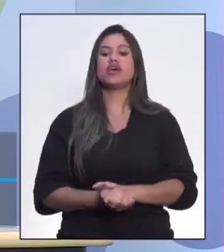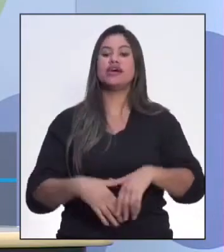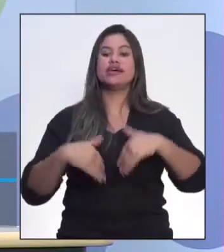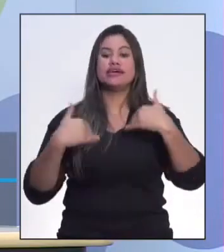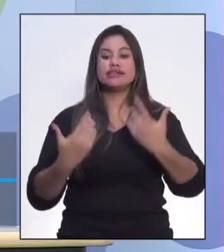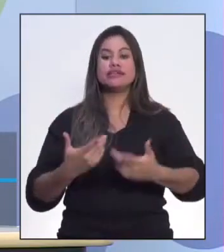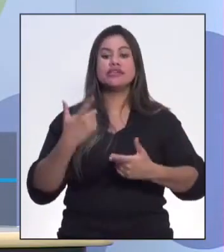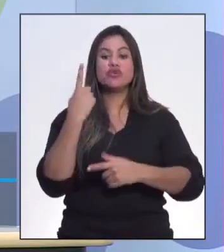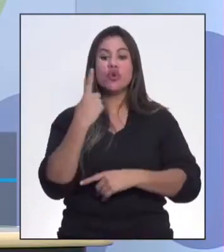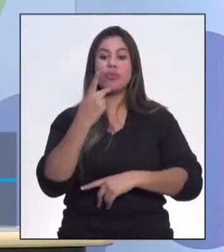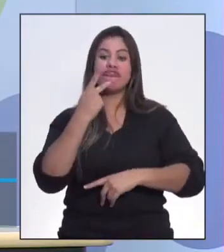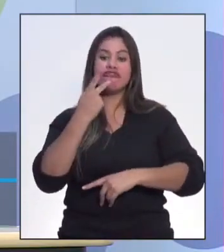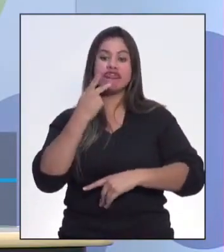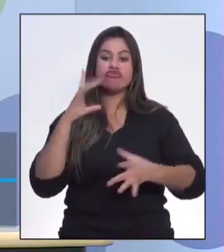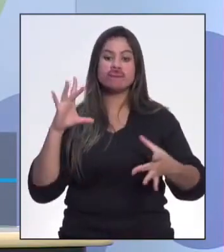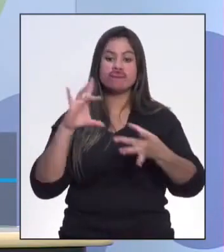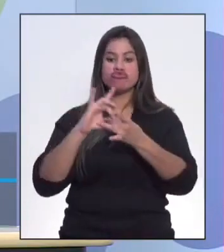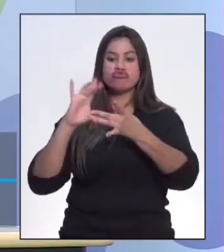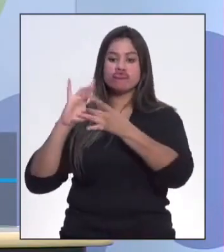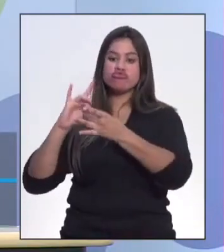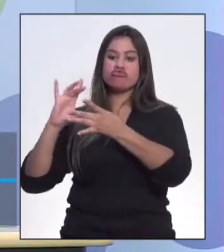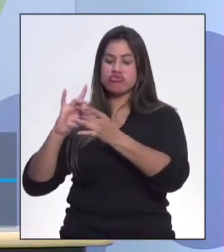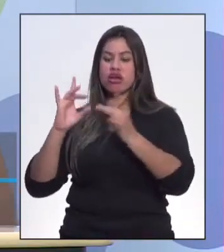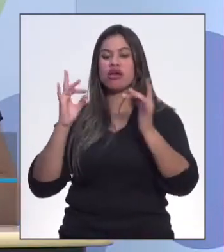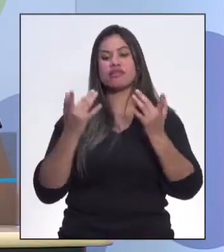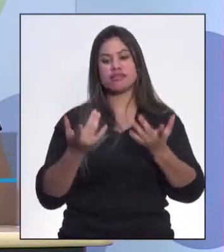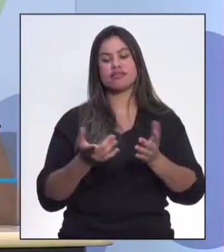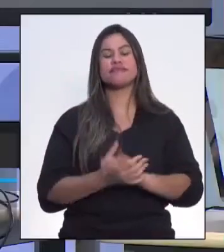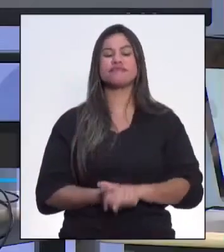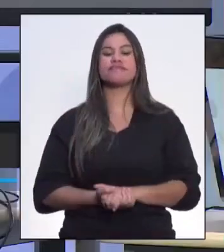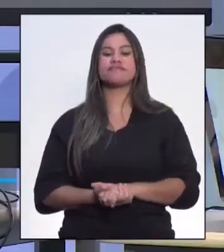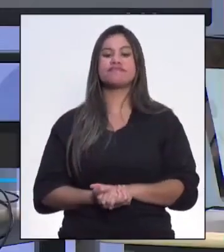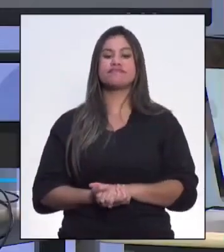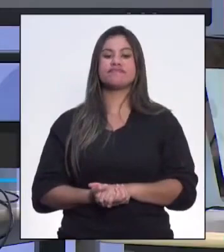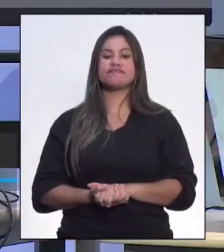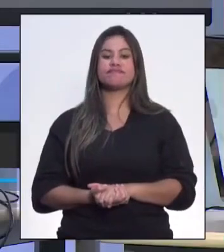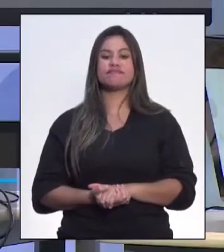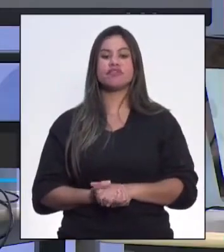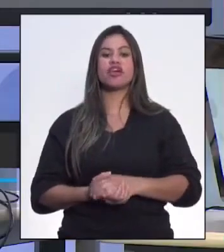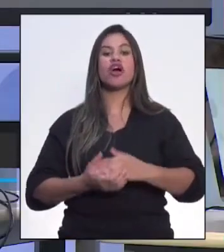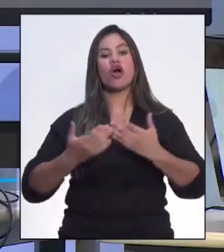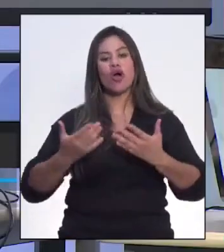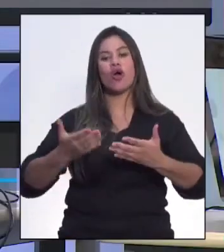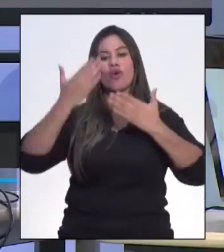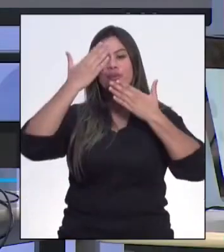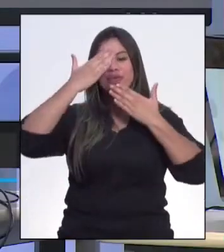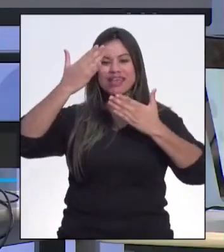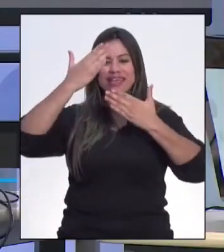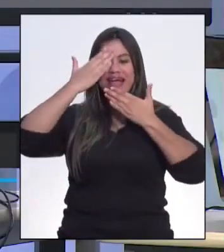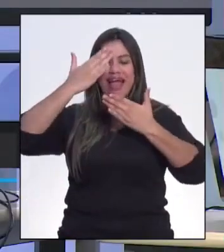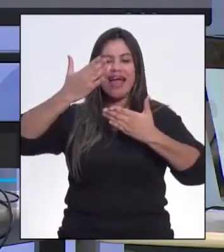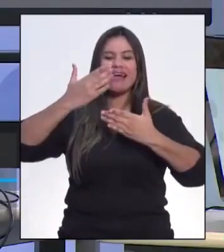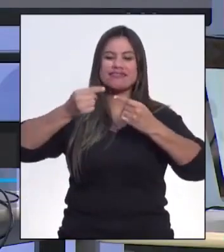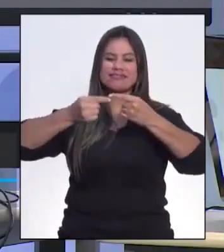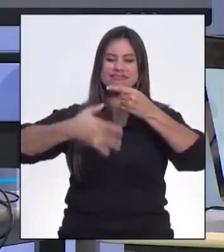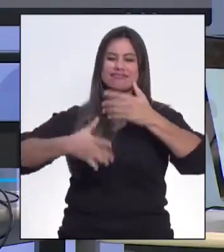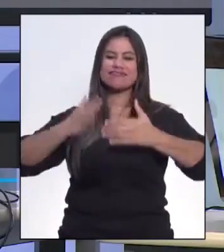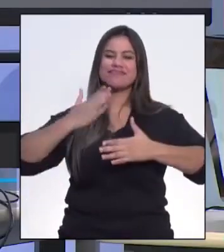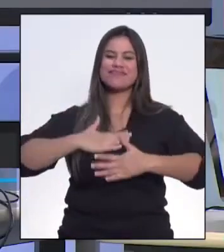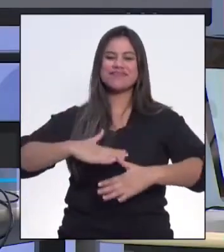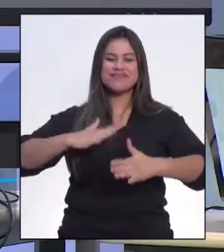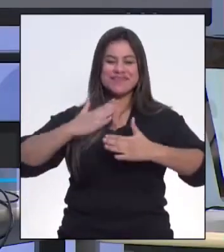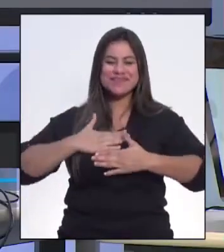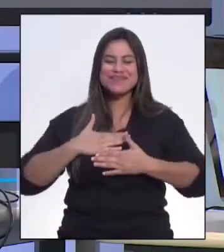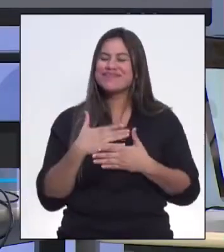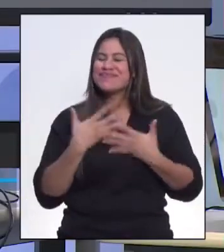estão ligados, porque um leva ao outro. Muito interessante. Gente, obrigada pela participação. Vocês estão fazendo da